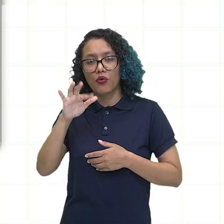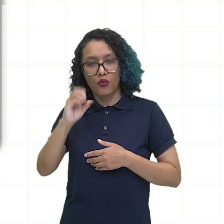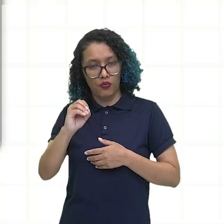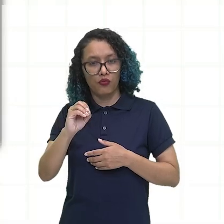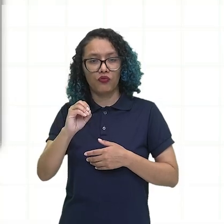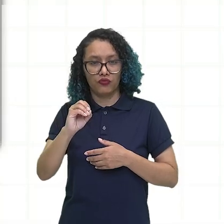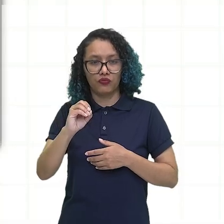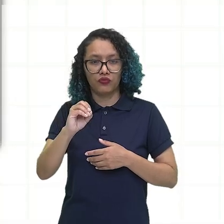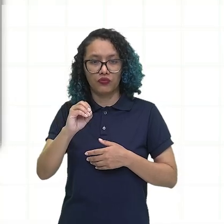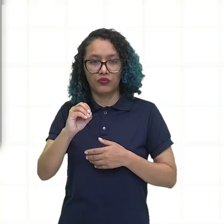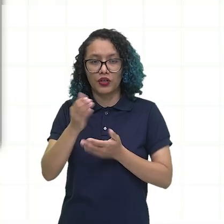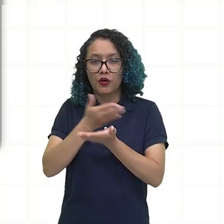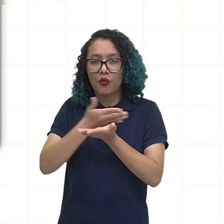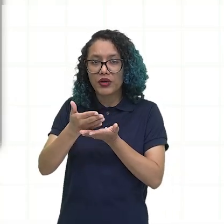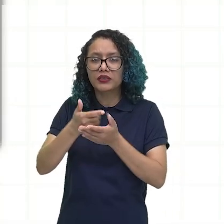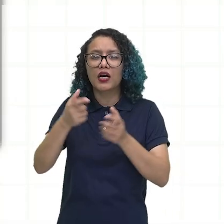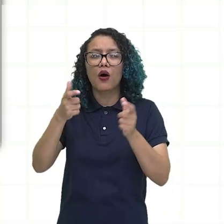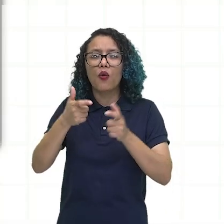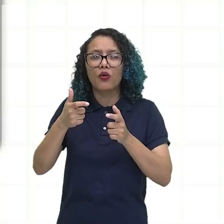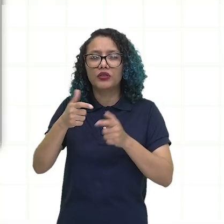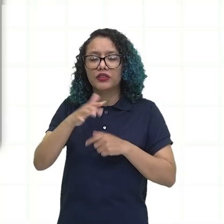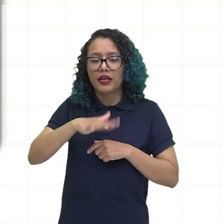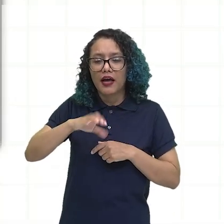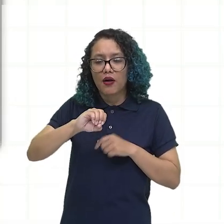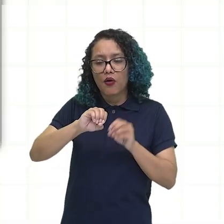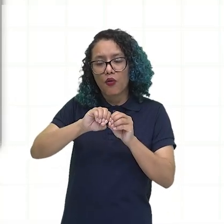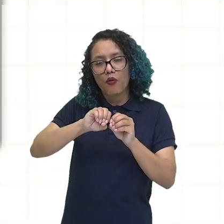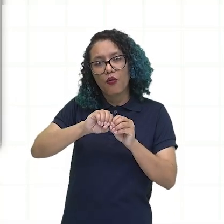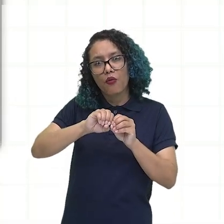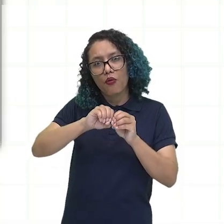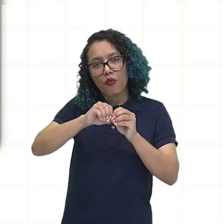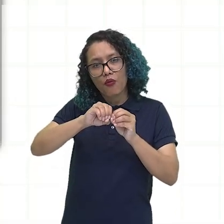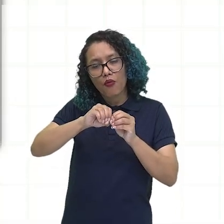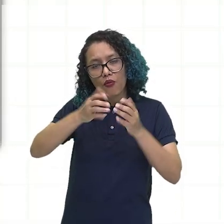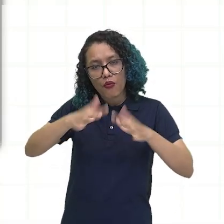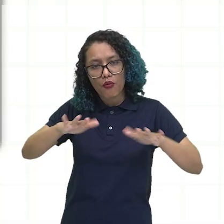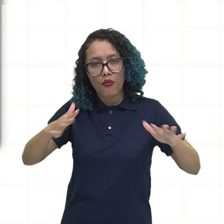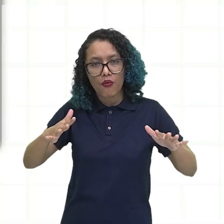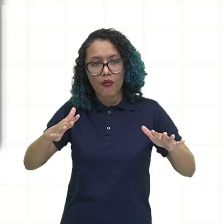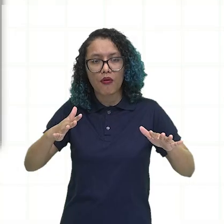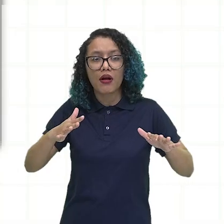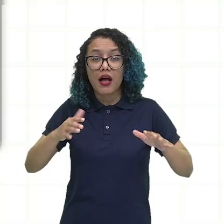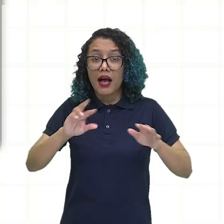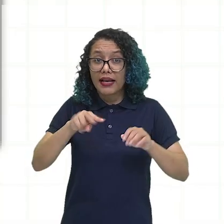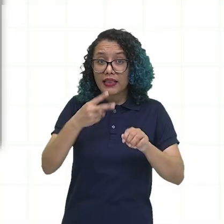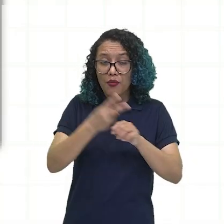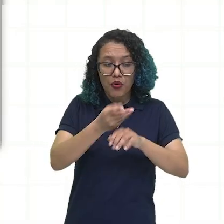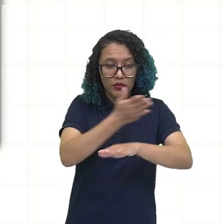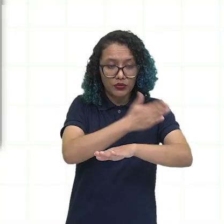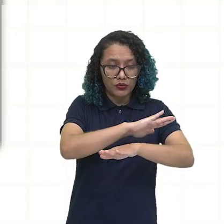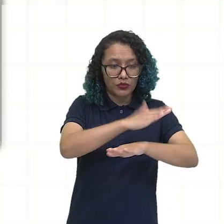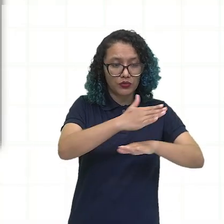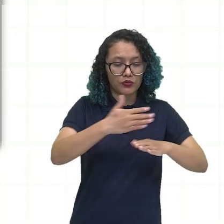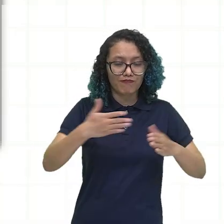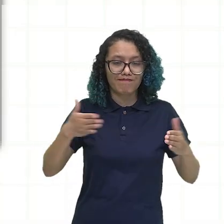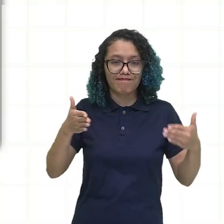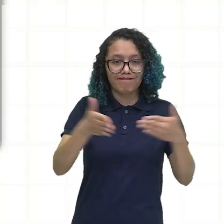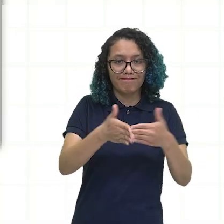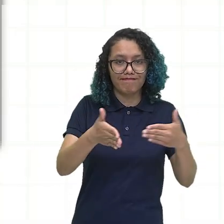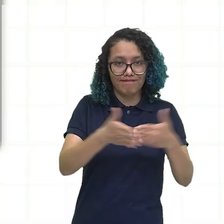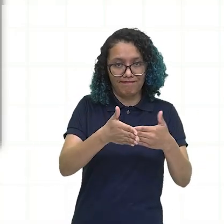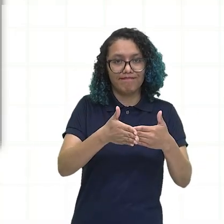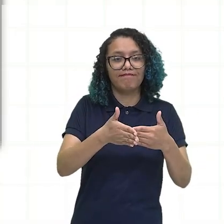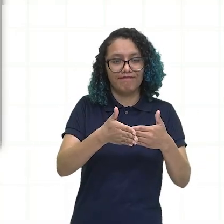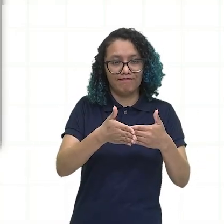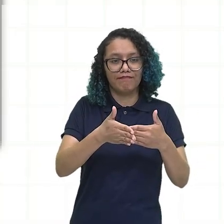pelo Oceano Pacífico. Depois, com a formação das Cordilheiras dos Andes, o golfo se fechou ao oeste,